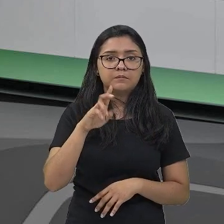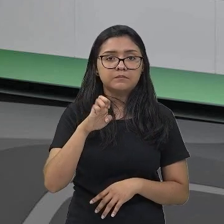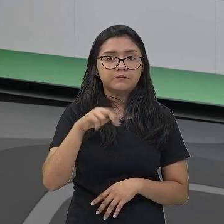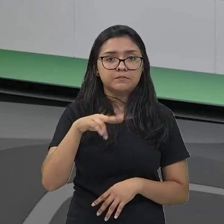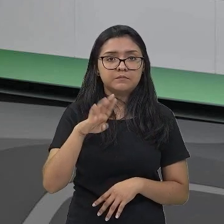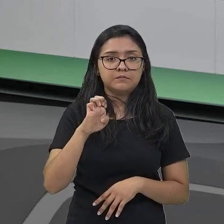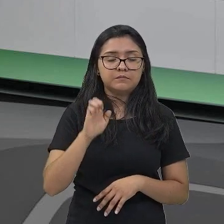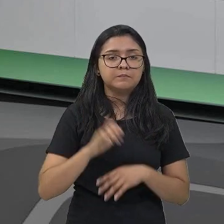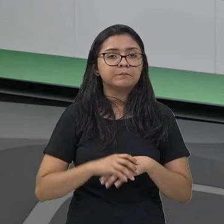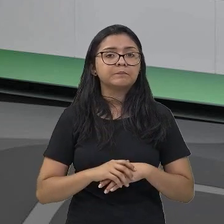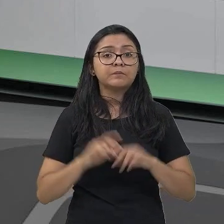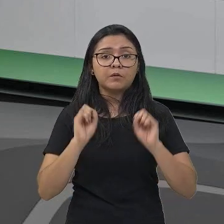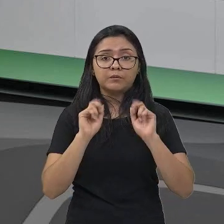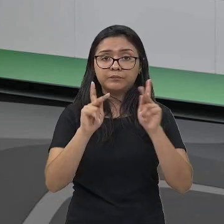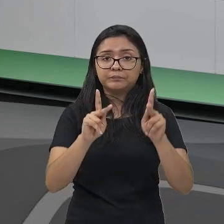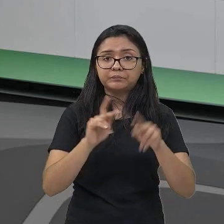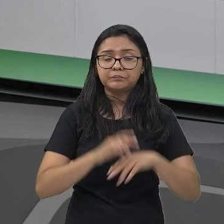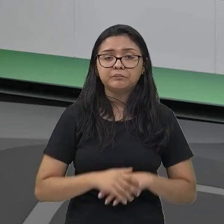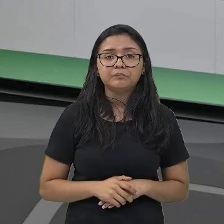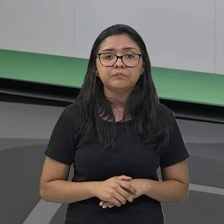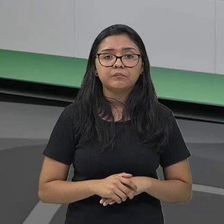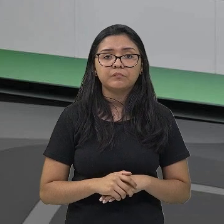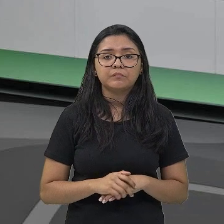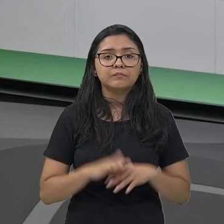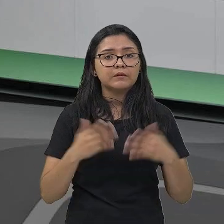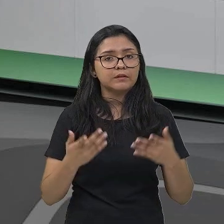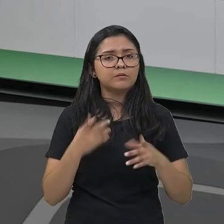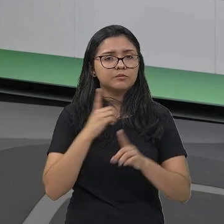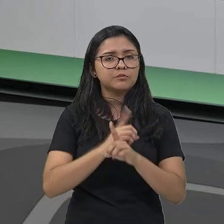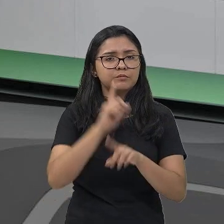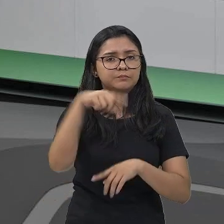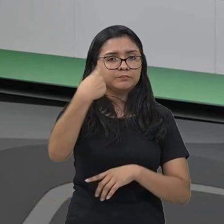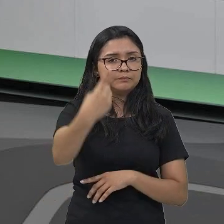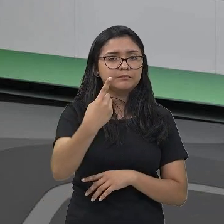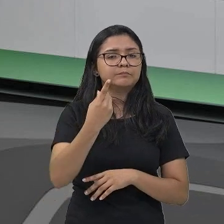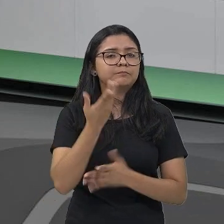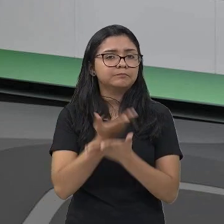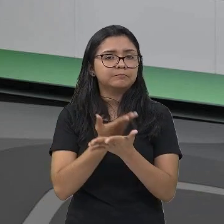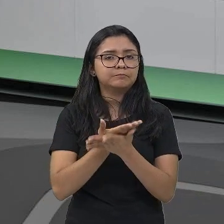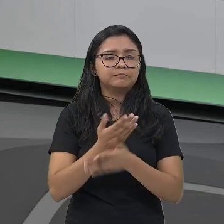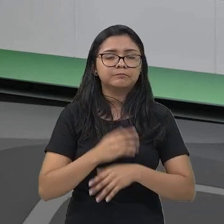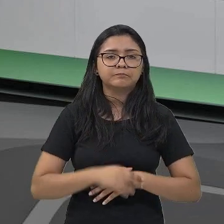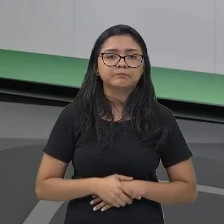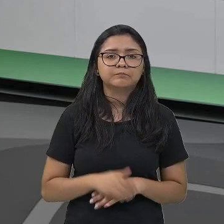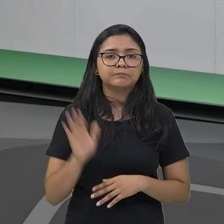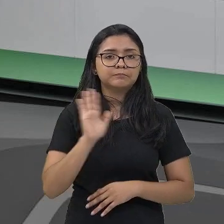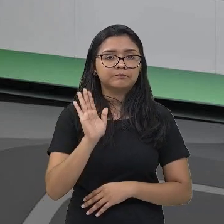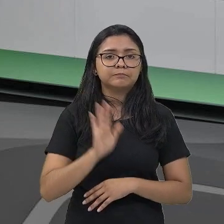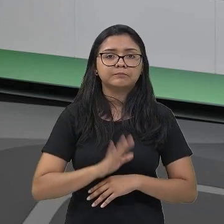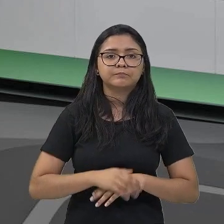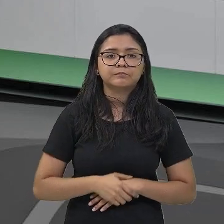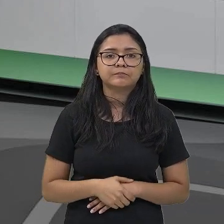heterogêneas. Tudo bem? Então, até a próxima aula. Tchau!